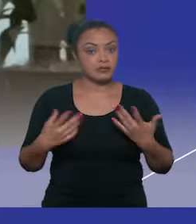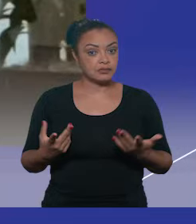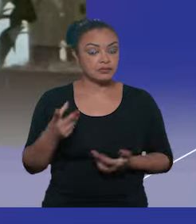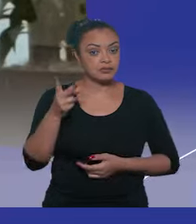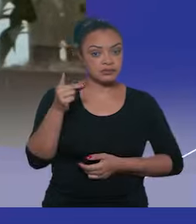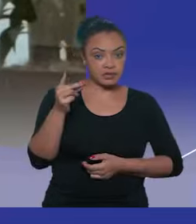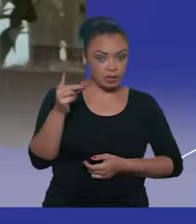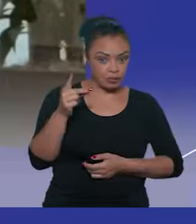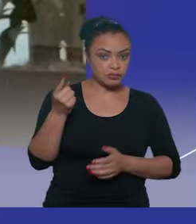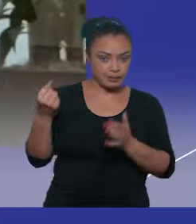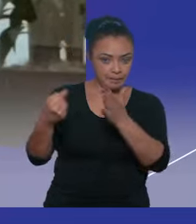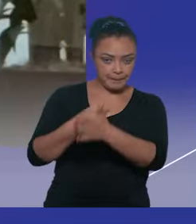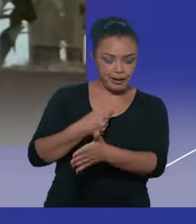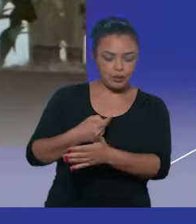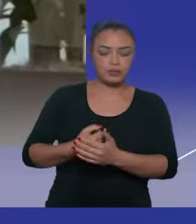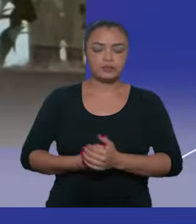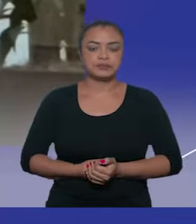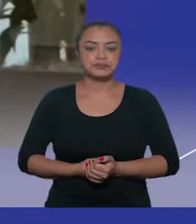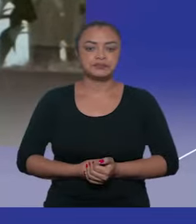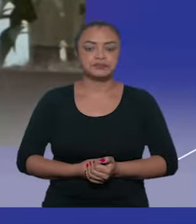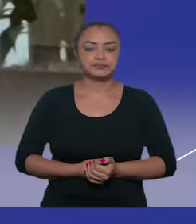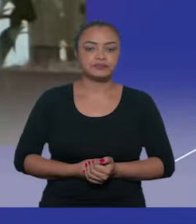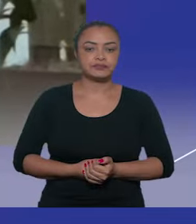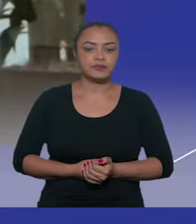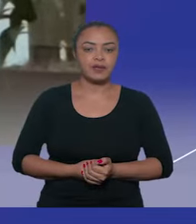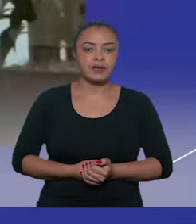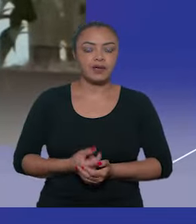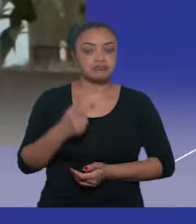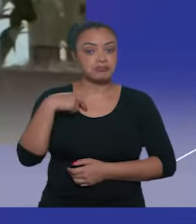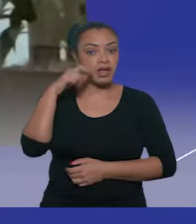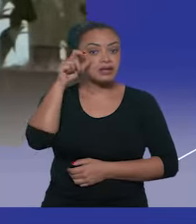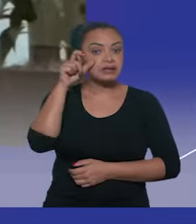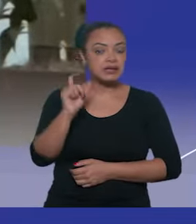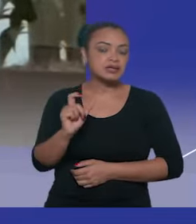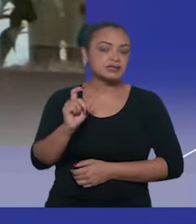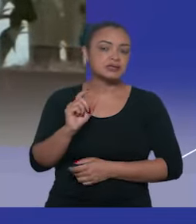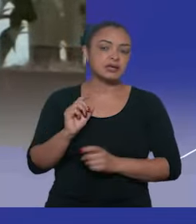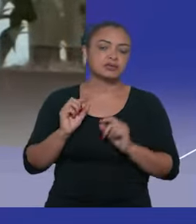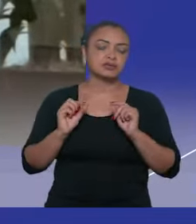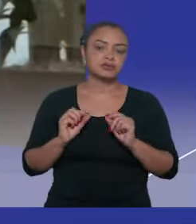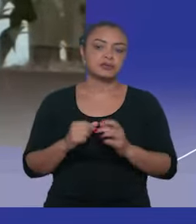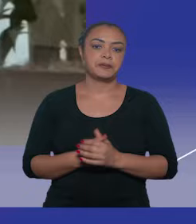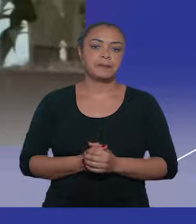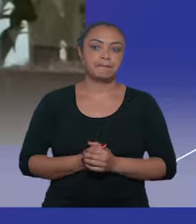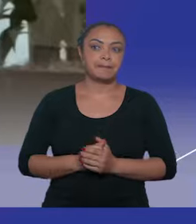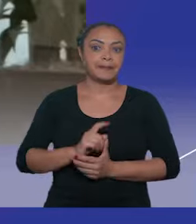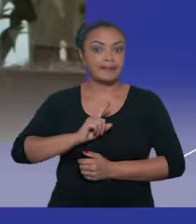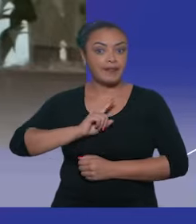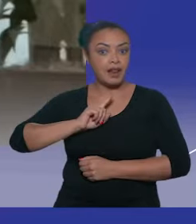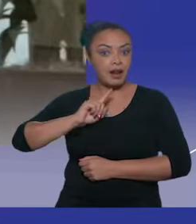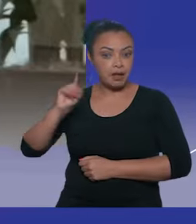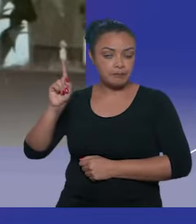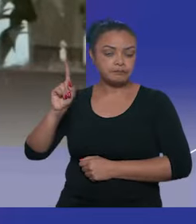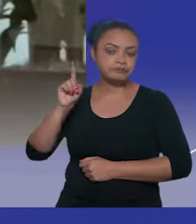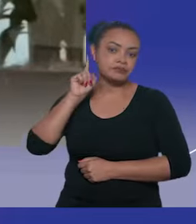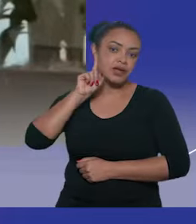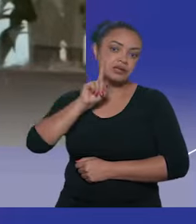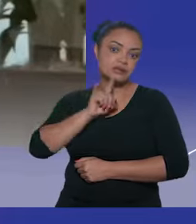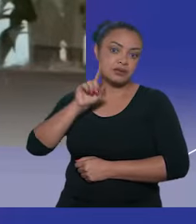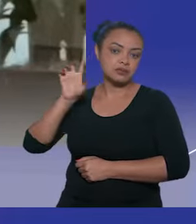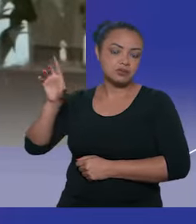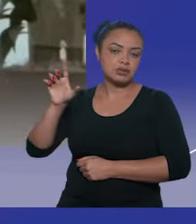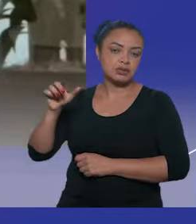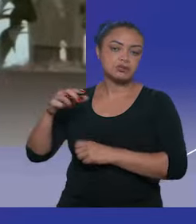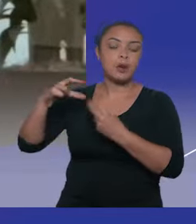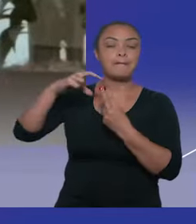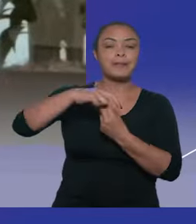Acho que, olhando para a segunda pergunta, que é mais interessante, com relação, pelo menos do nosso ponto de vista, esse avanço presencial do